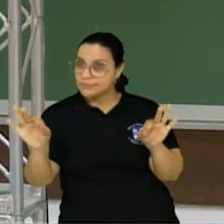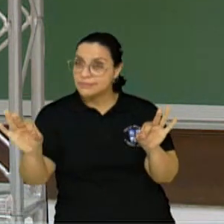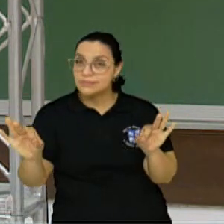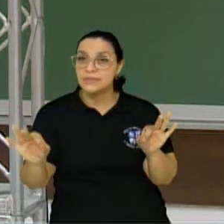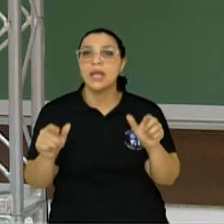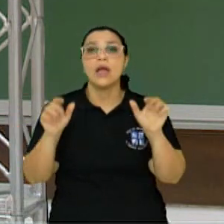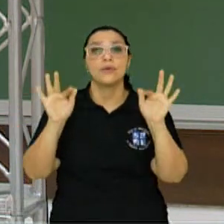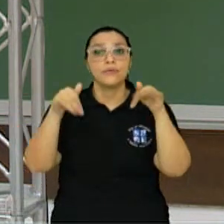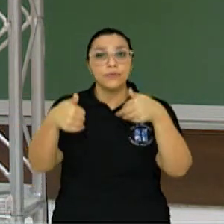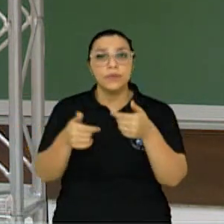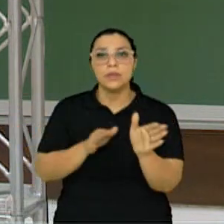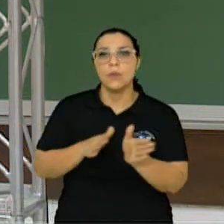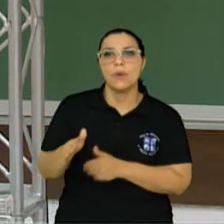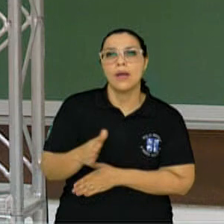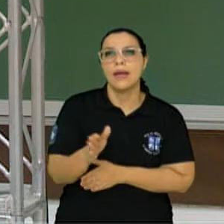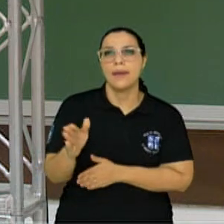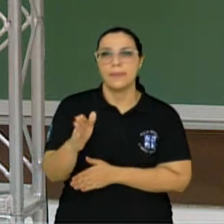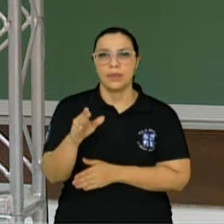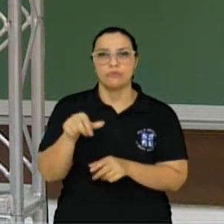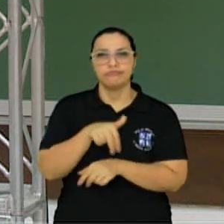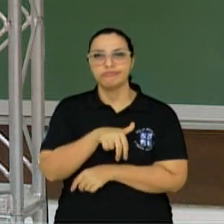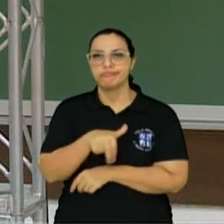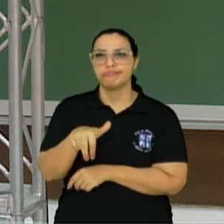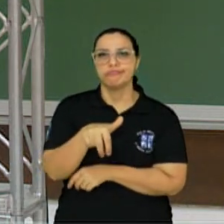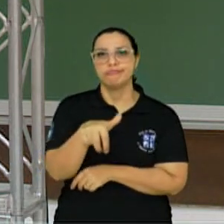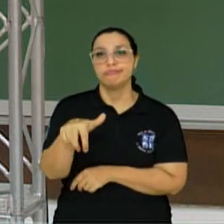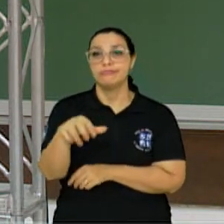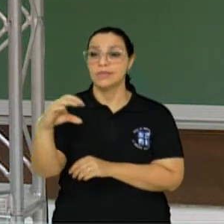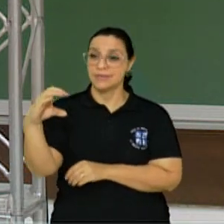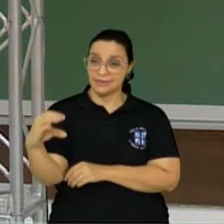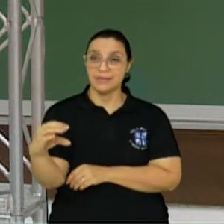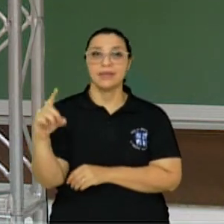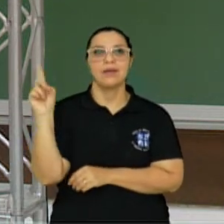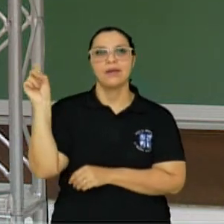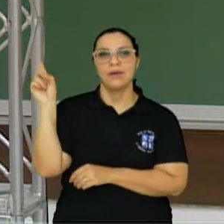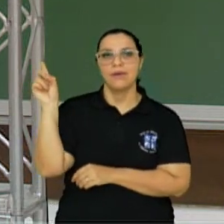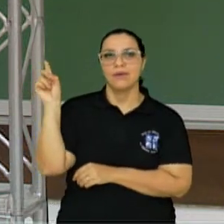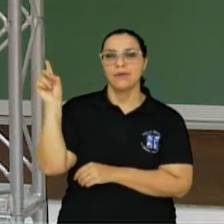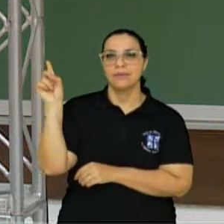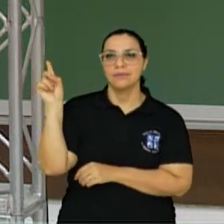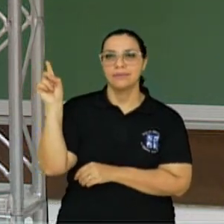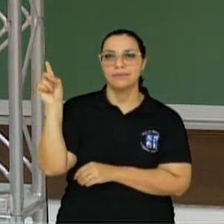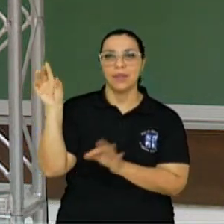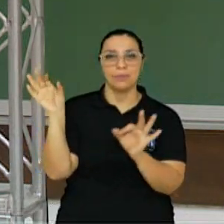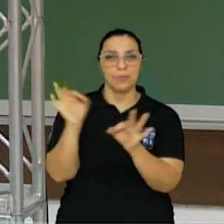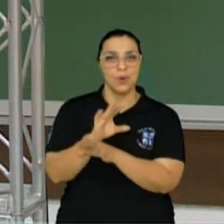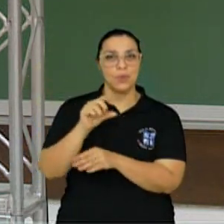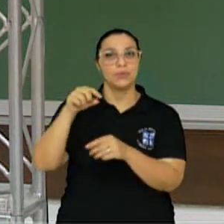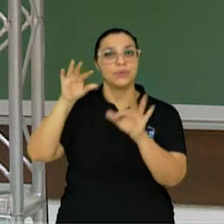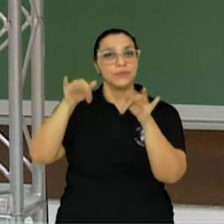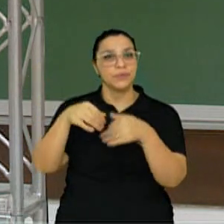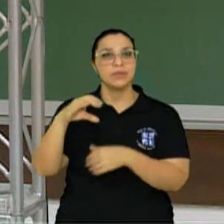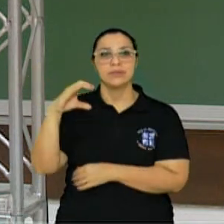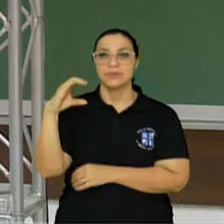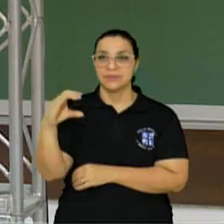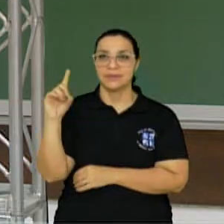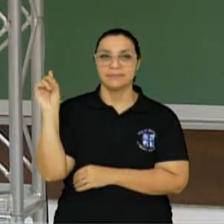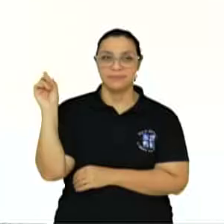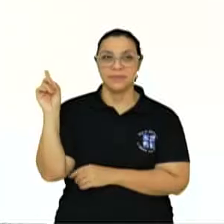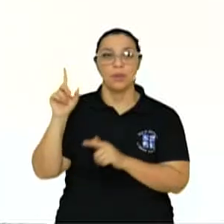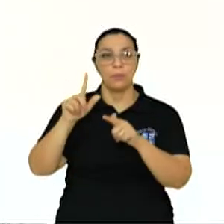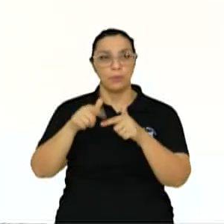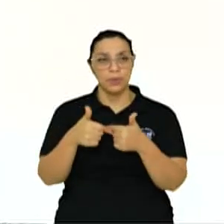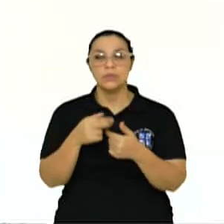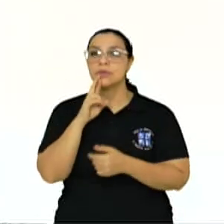a sua trajetória no ponto C. Então, aqui, de fato, ele termina a trajetória no ponto C. Por